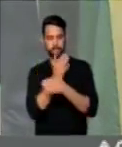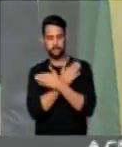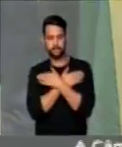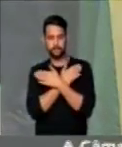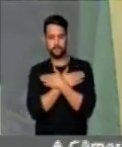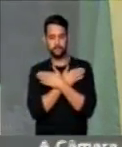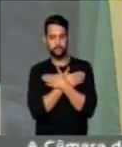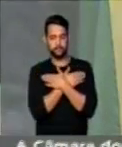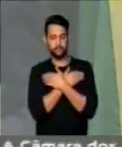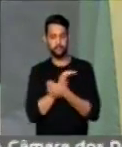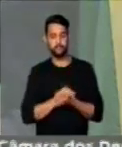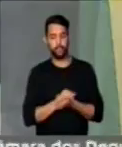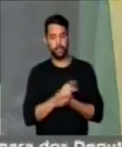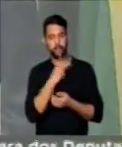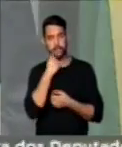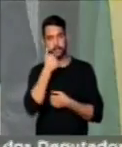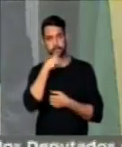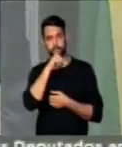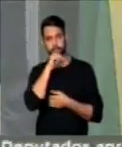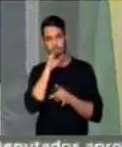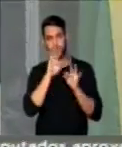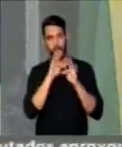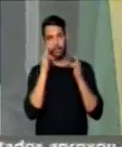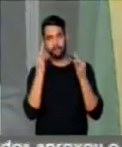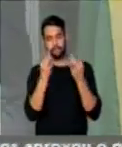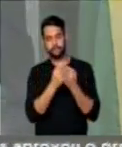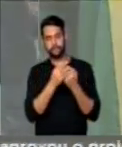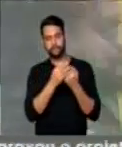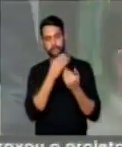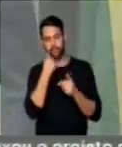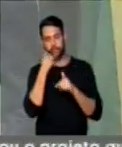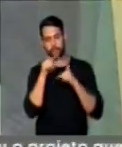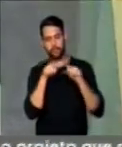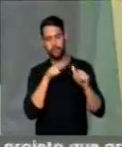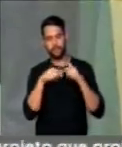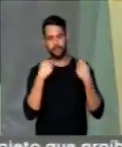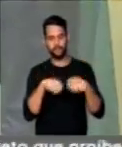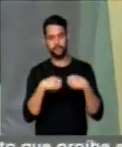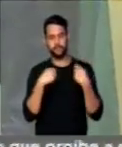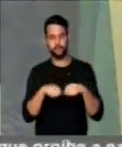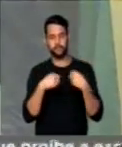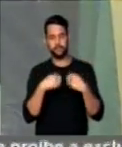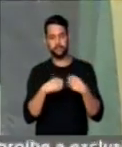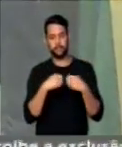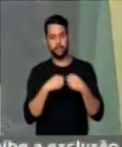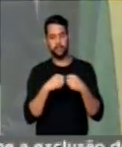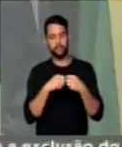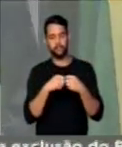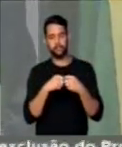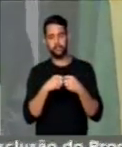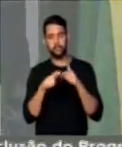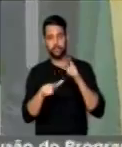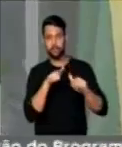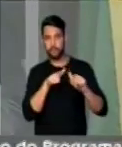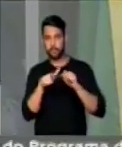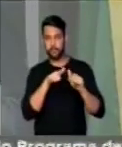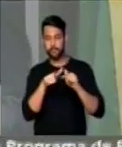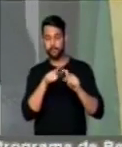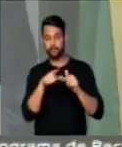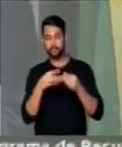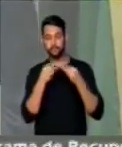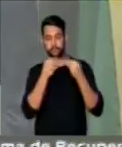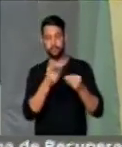trabalhadores brasileiros, pais e mães de família, trabalhadores que precisam de uma ocupação que lhe